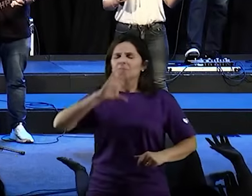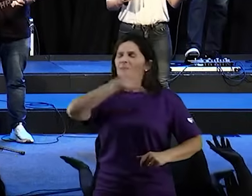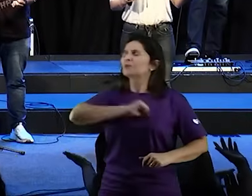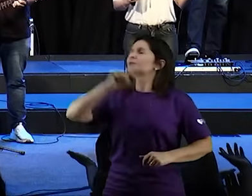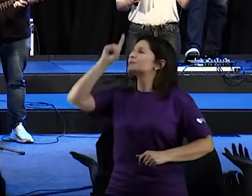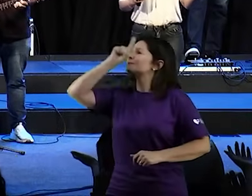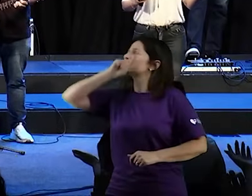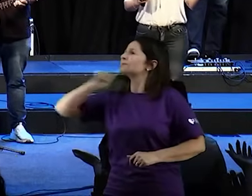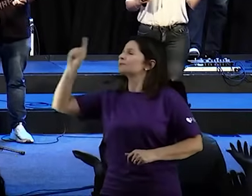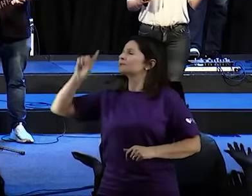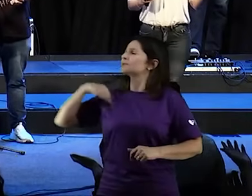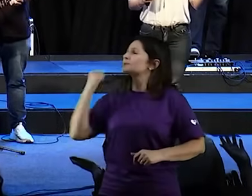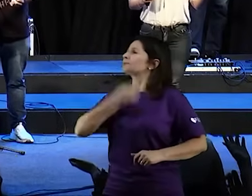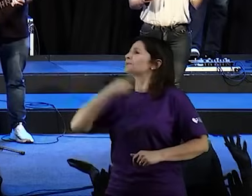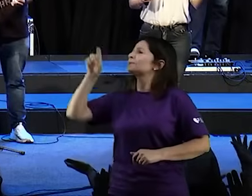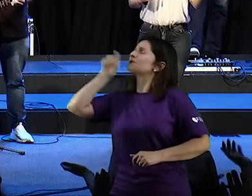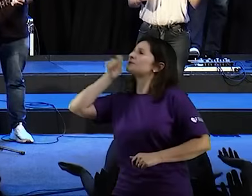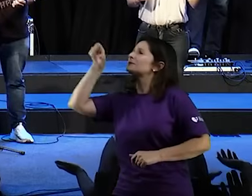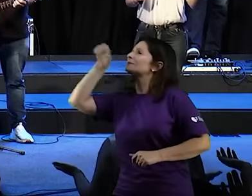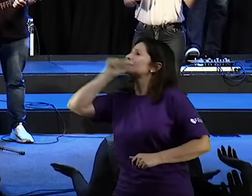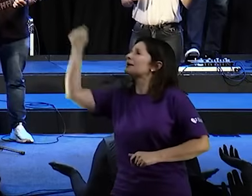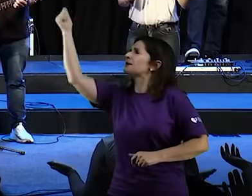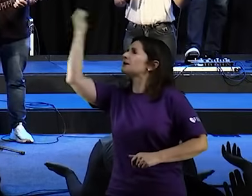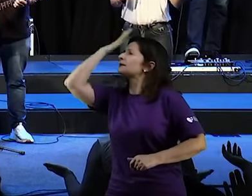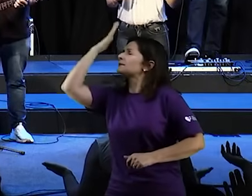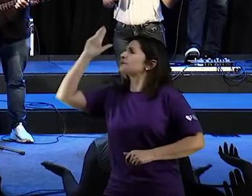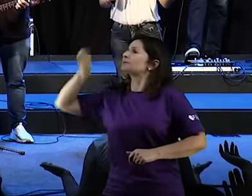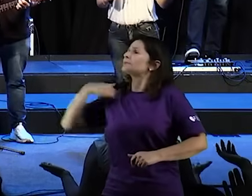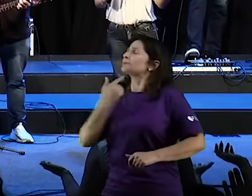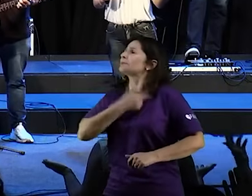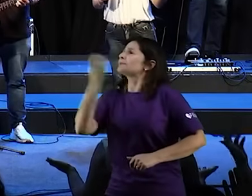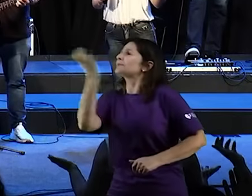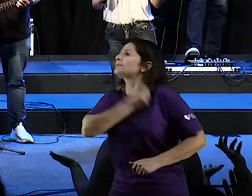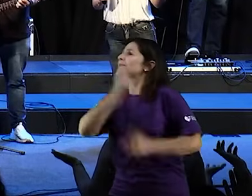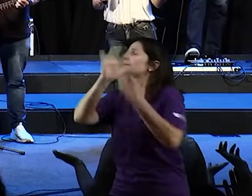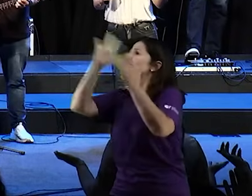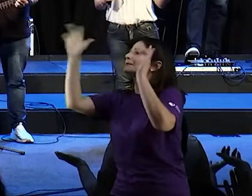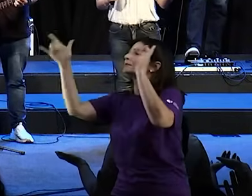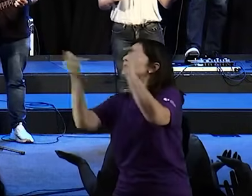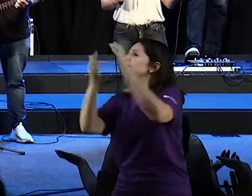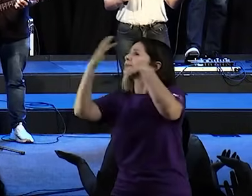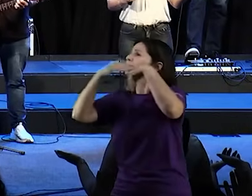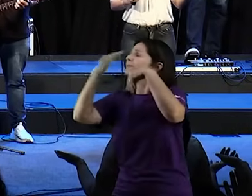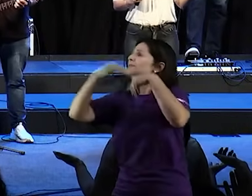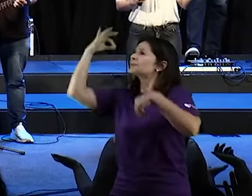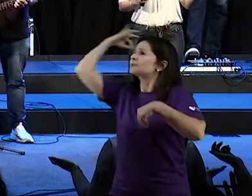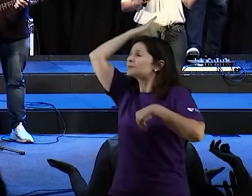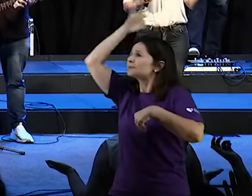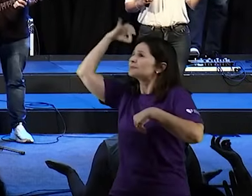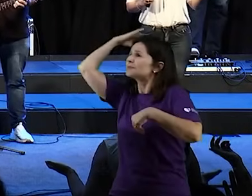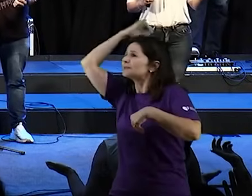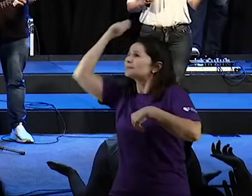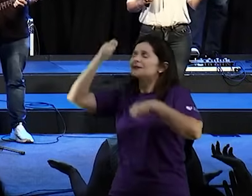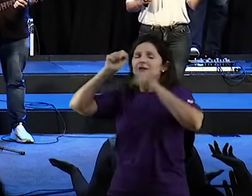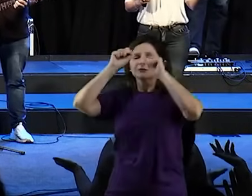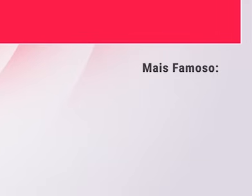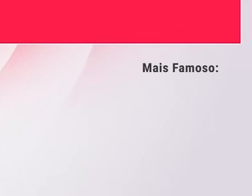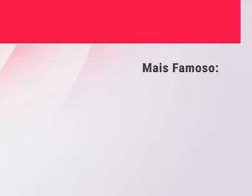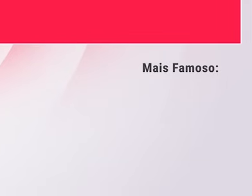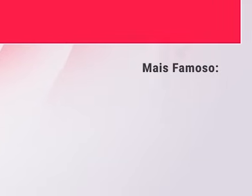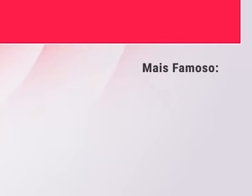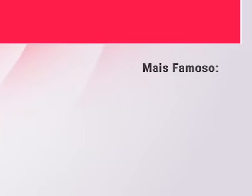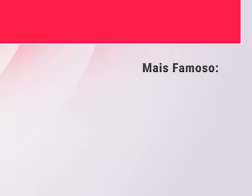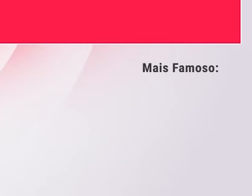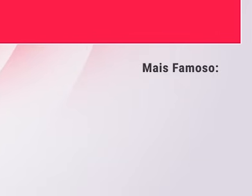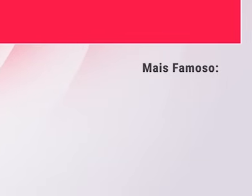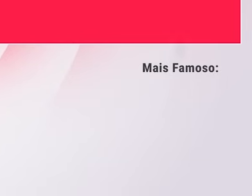a graça dos Senor e salador jesuso e asações do espírito de de sua vida em